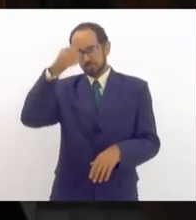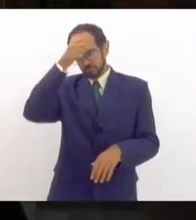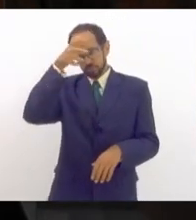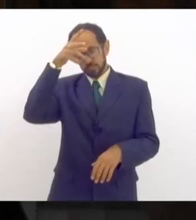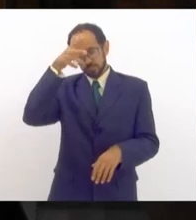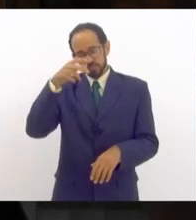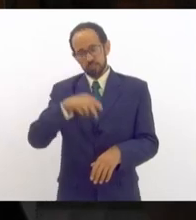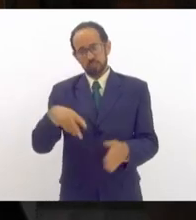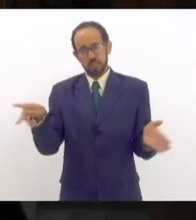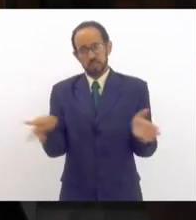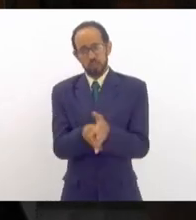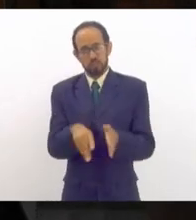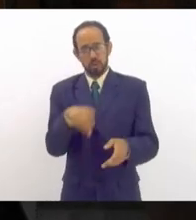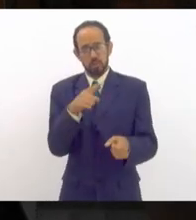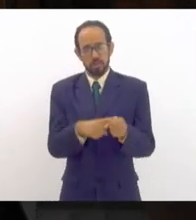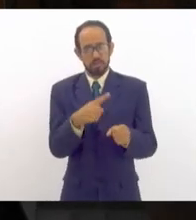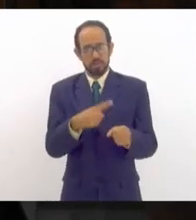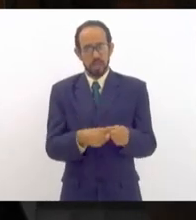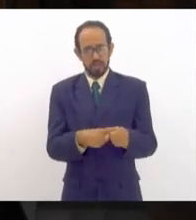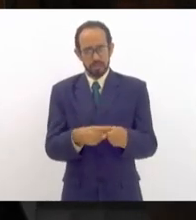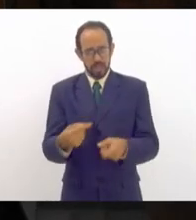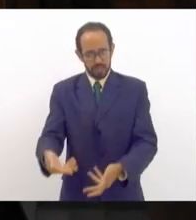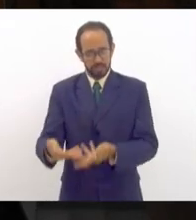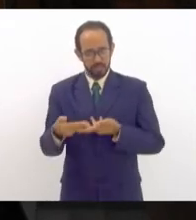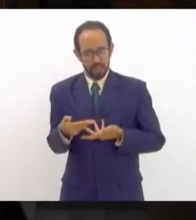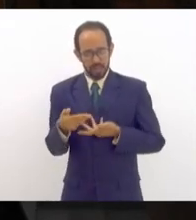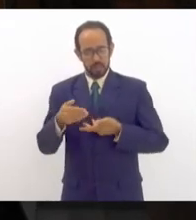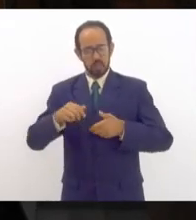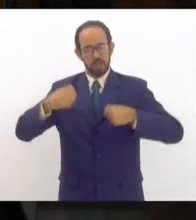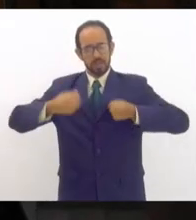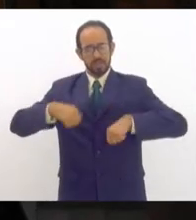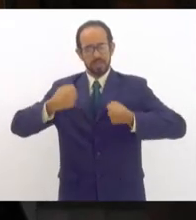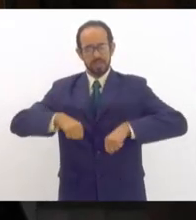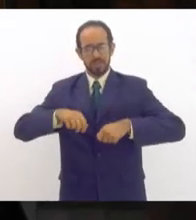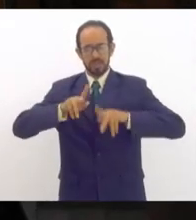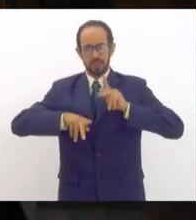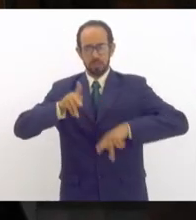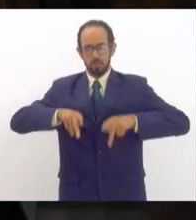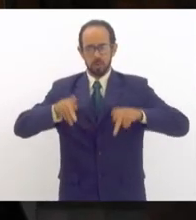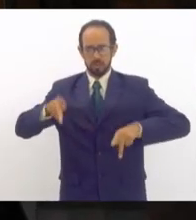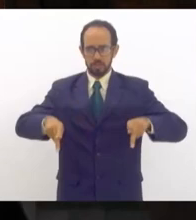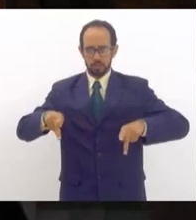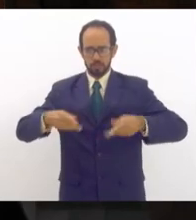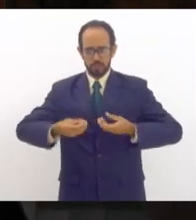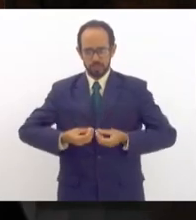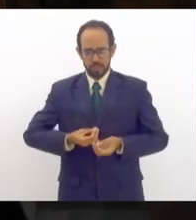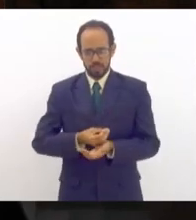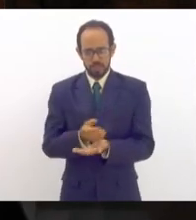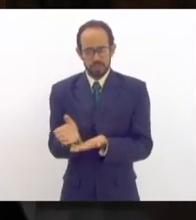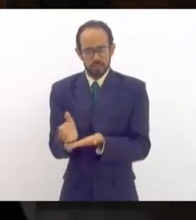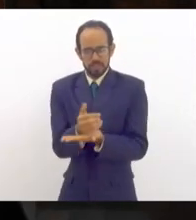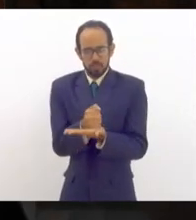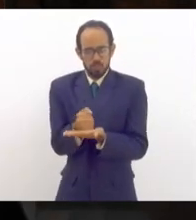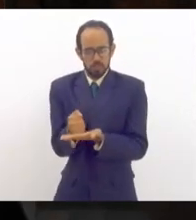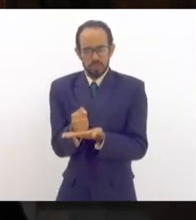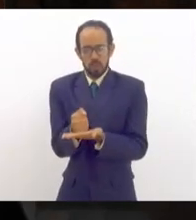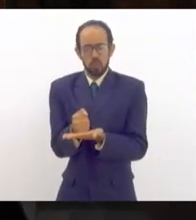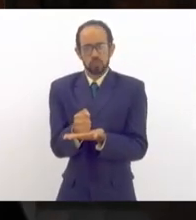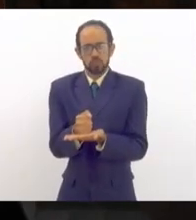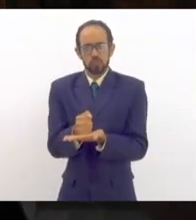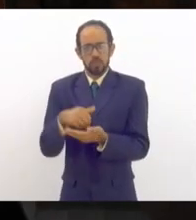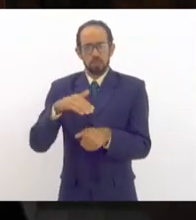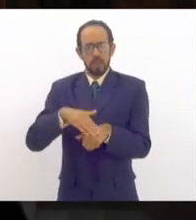nas suas cidades atender as demandas da população essa distribuição que perdura durante mais de dez anos é uma distribuição